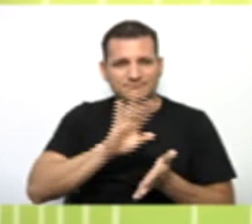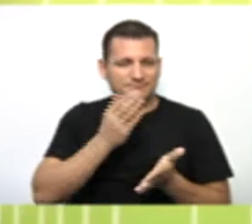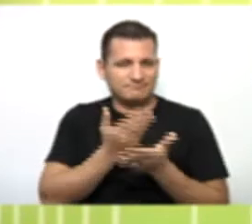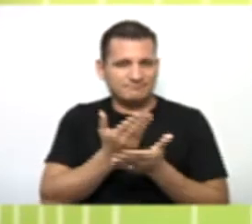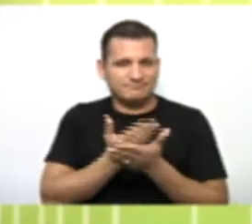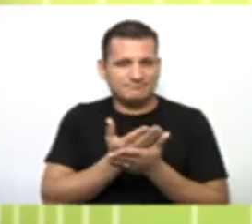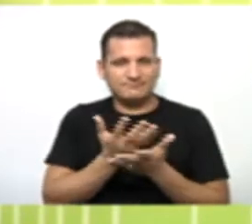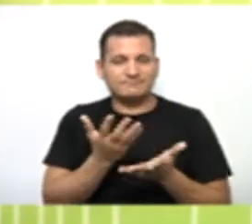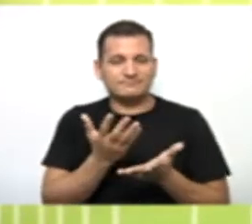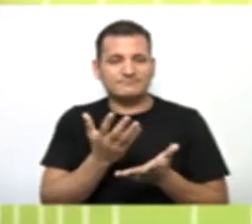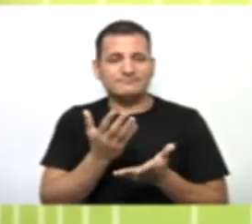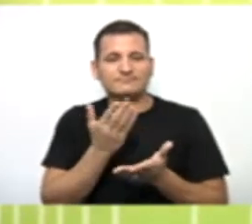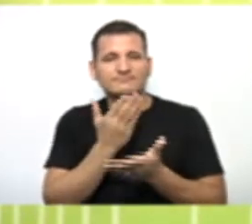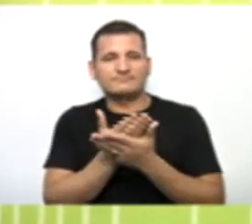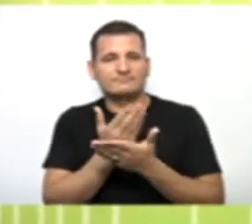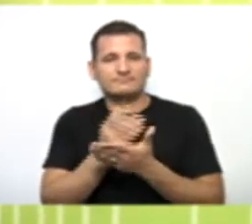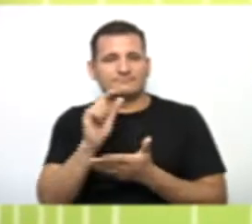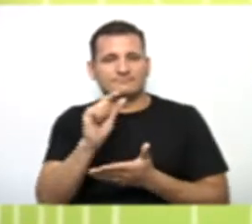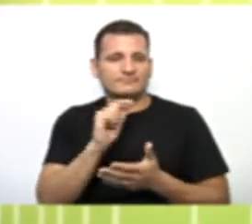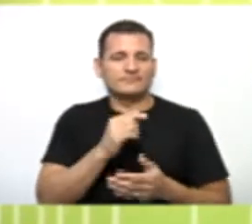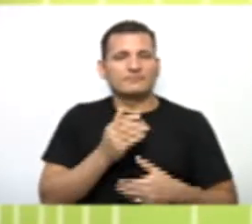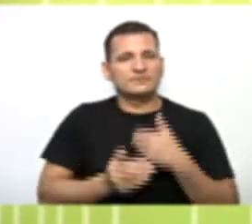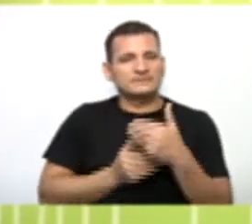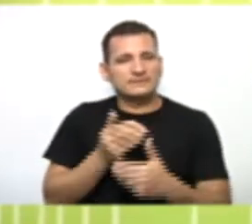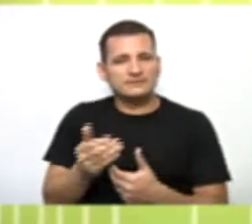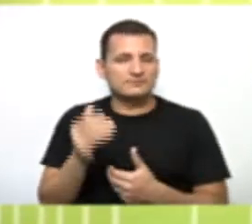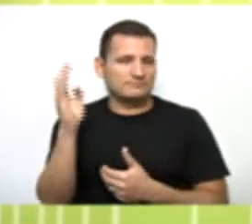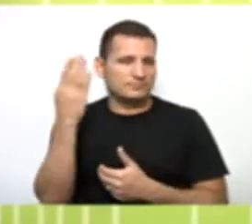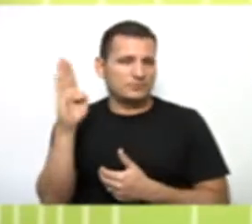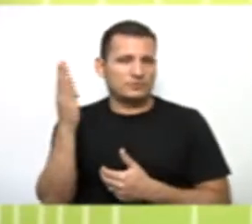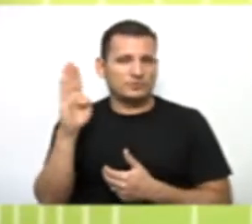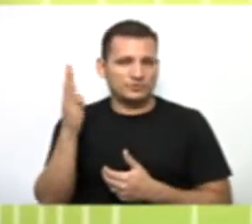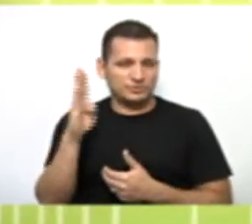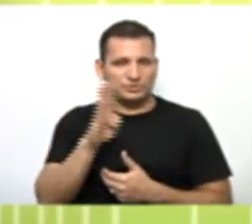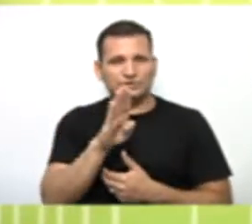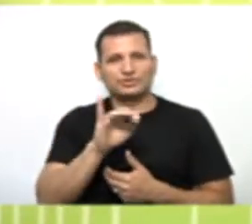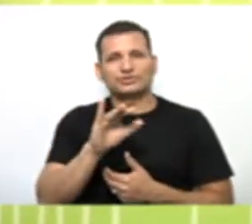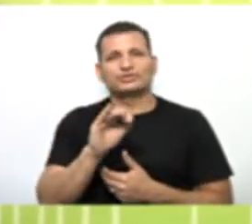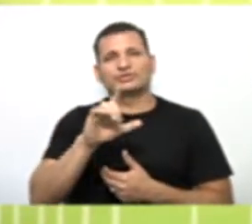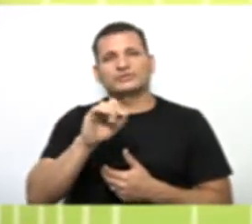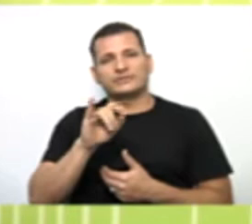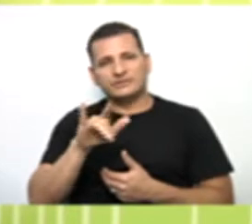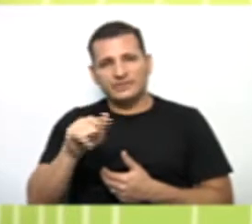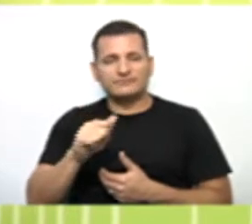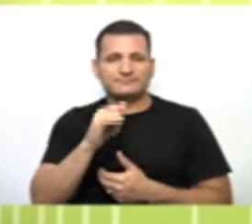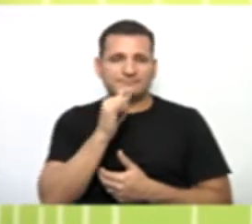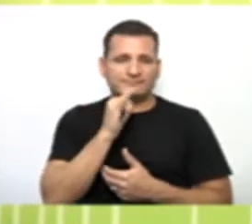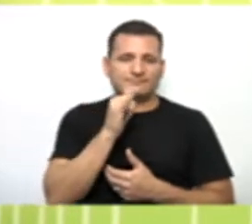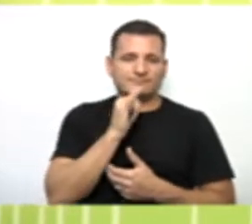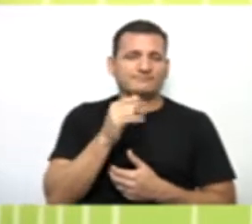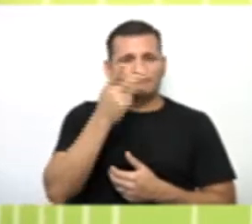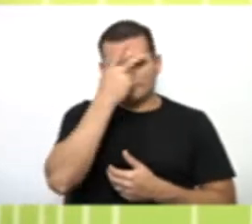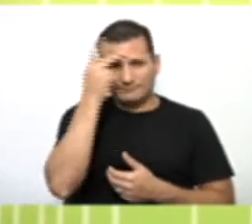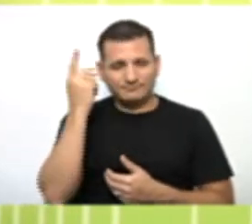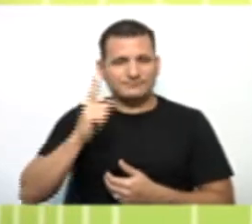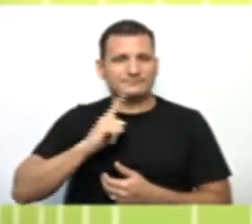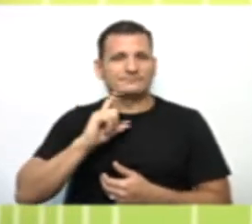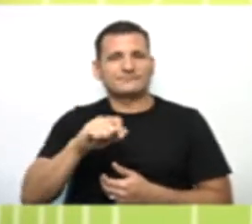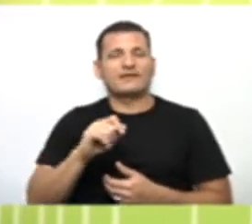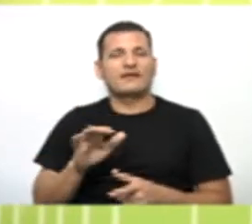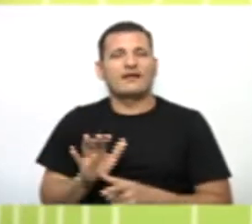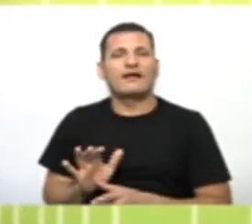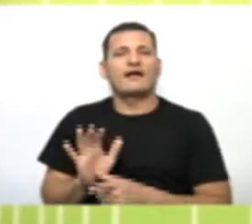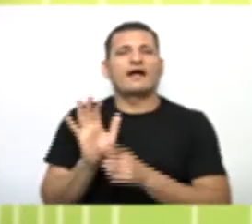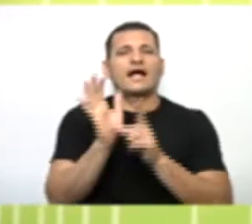parênteses aqui, né? Quando a gente estuda o processo de biologia, por exemplo, não é? As pessoas, elas têm o antes. O antes o quê? Elas